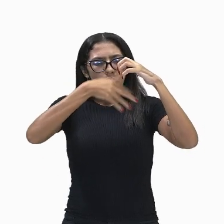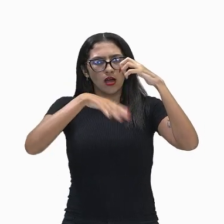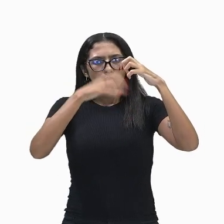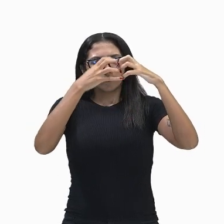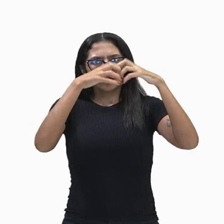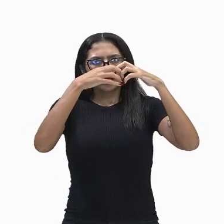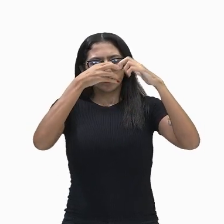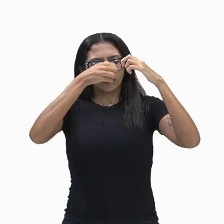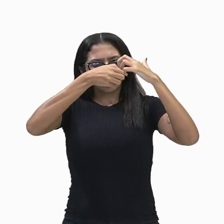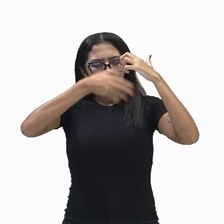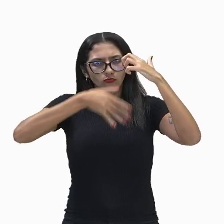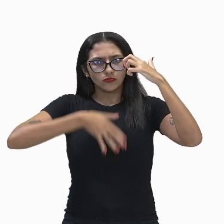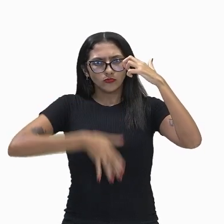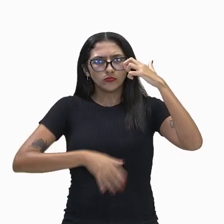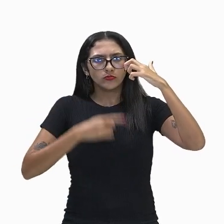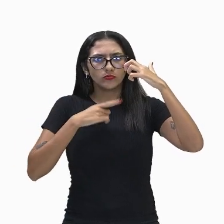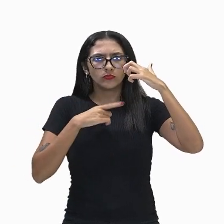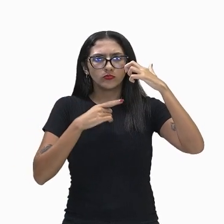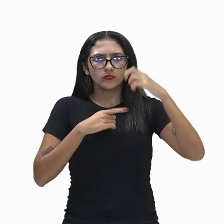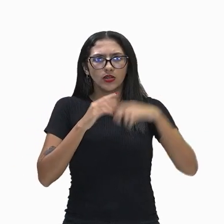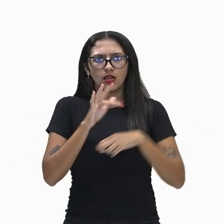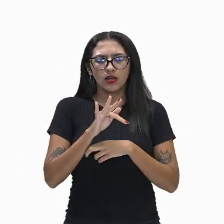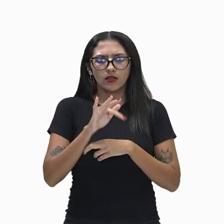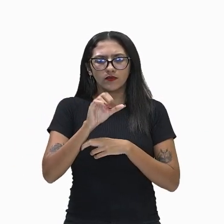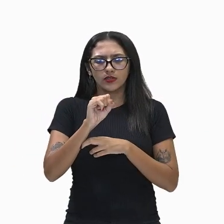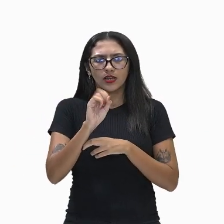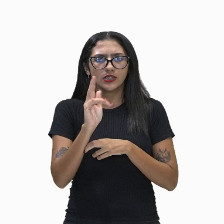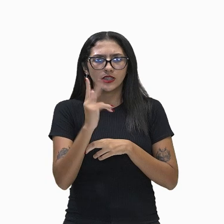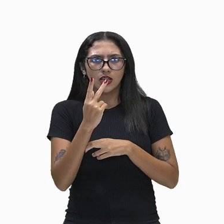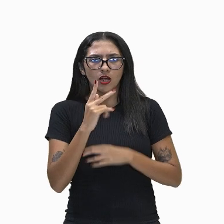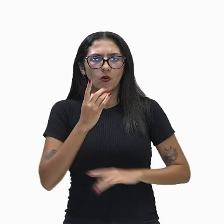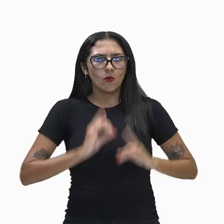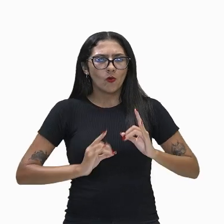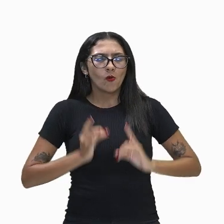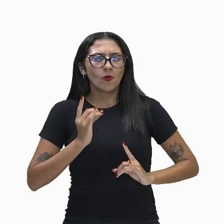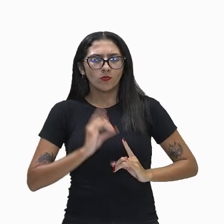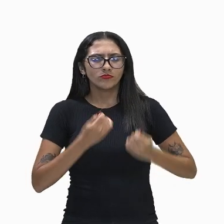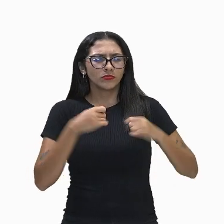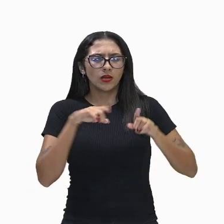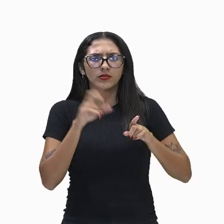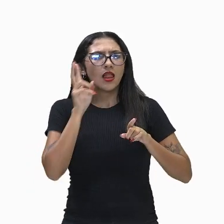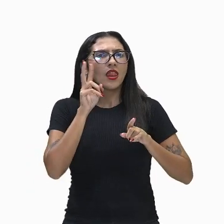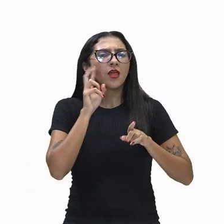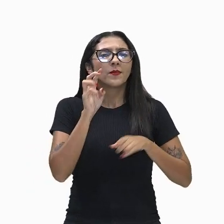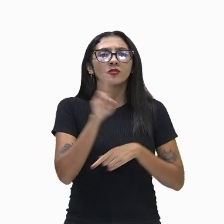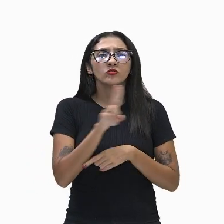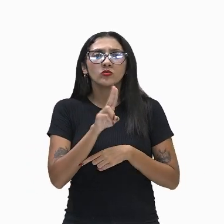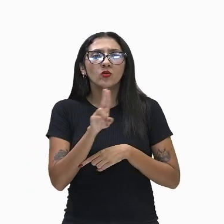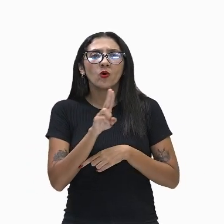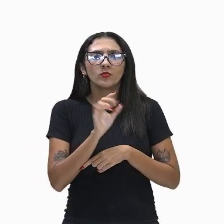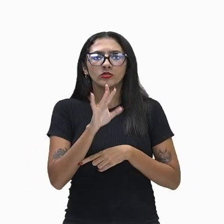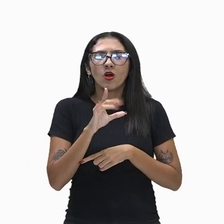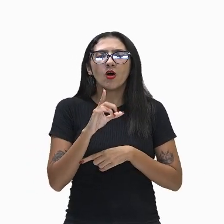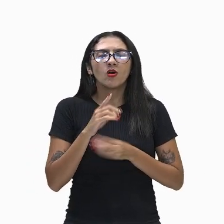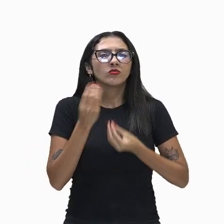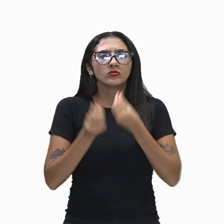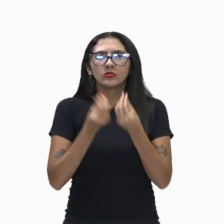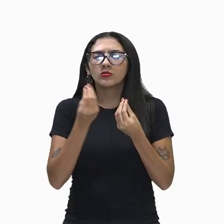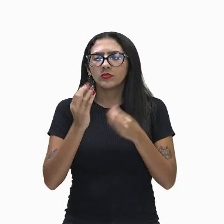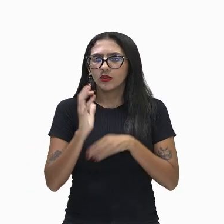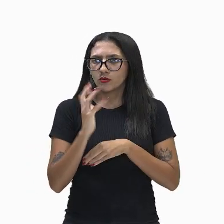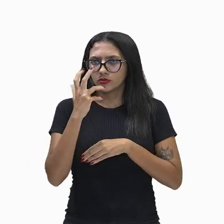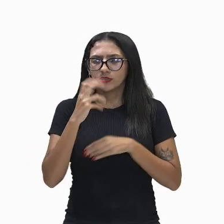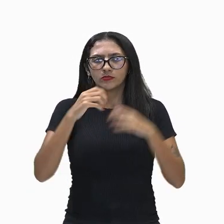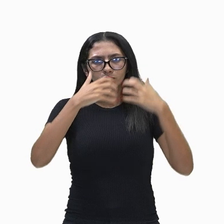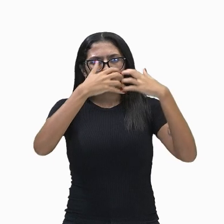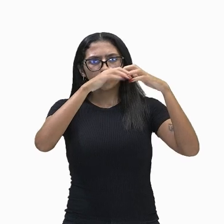folículo estimulante, chamado de FSH, tá bom? Não se preocupa com os nomes, tá bom? Mas se preocupa com o processo. Foca